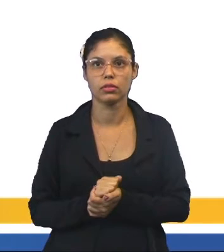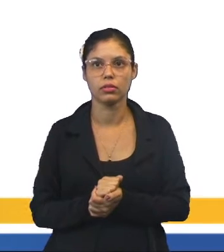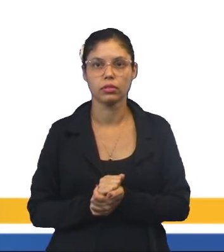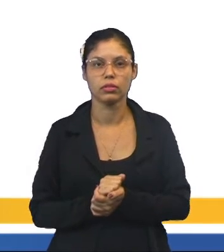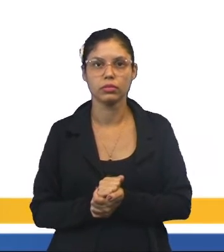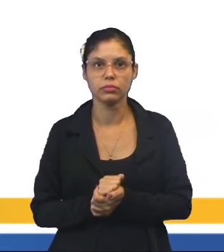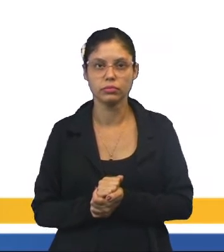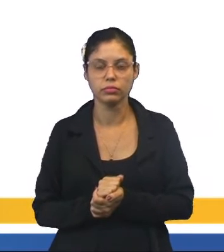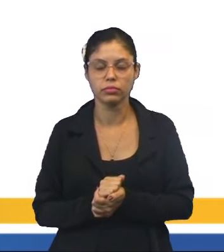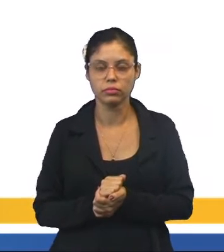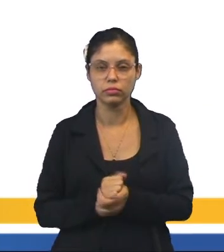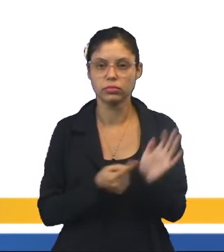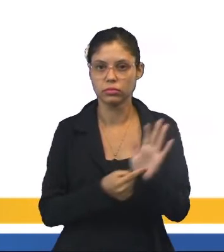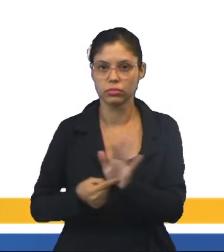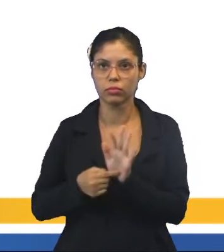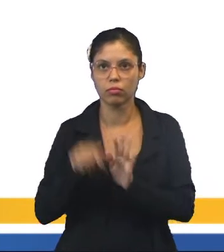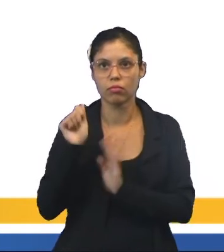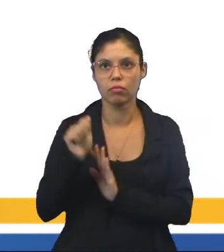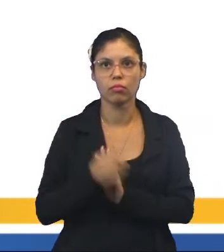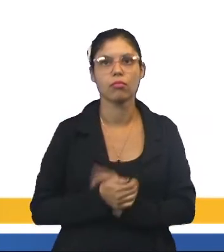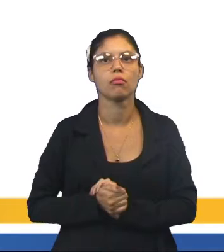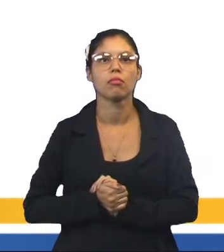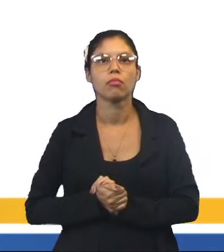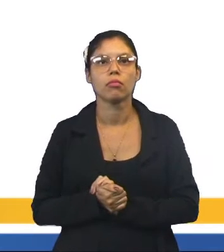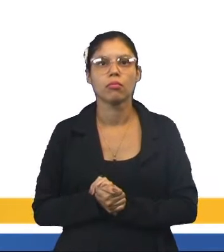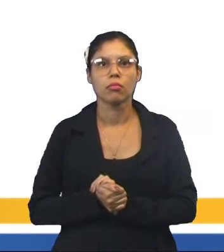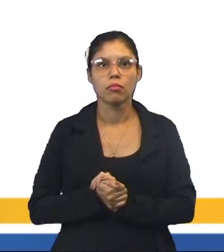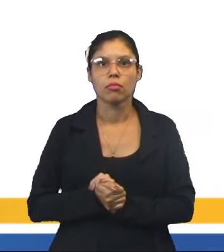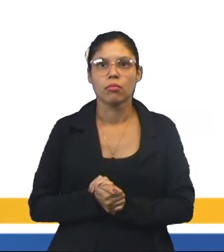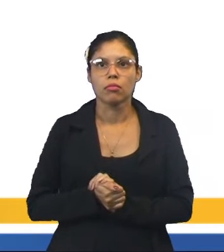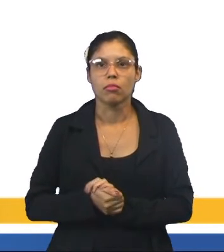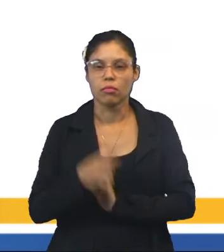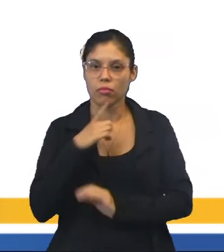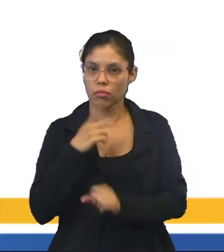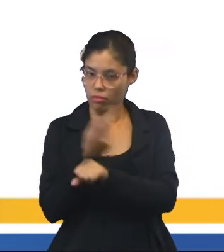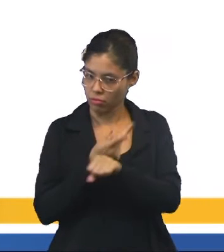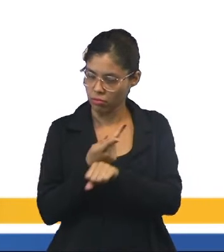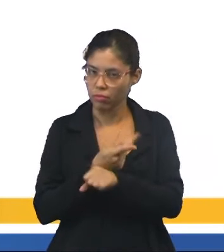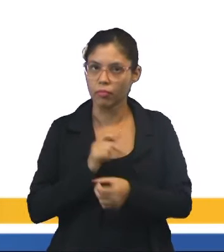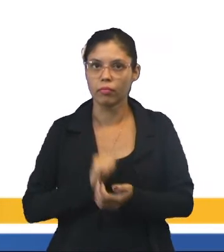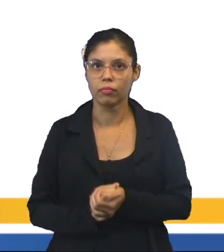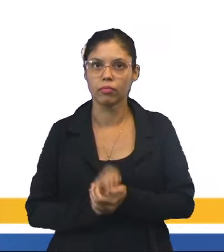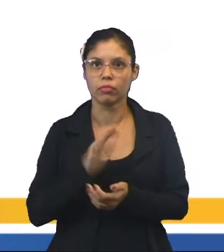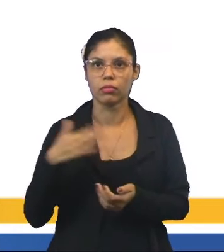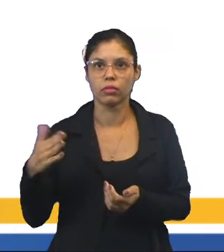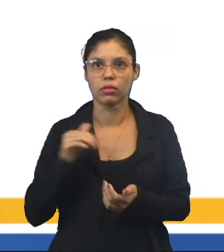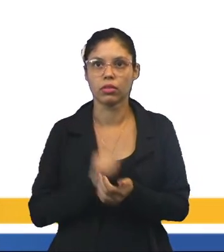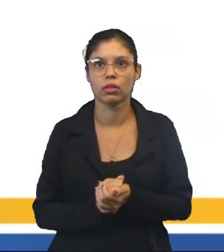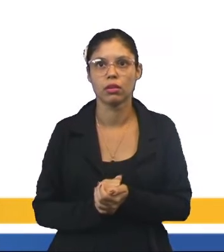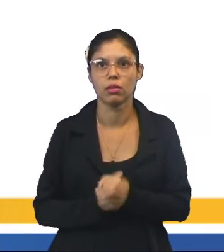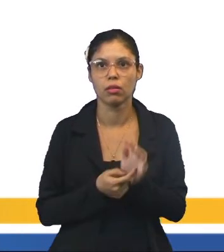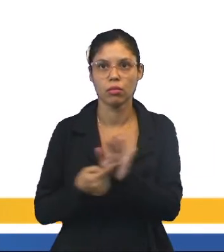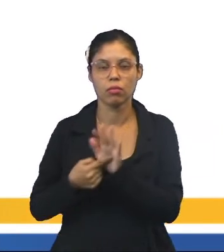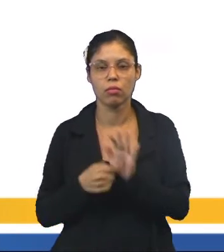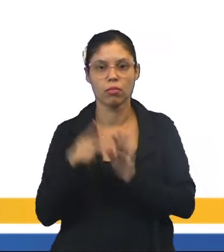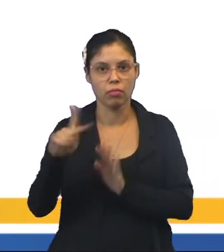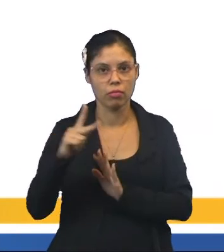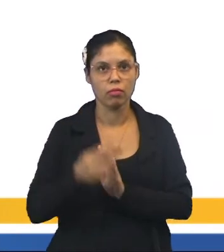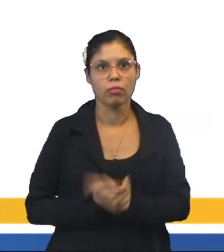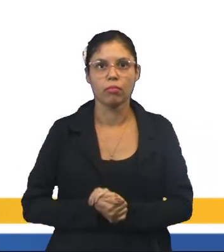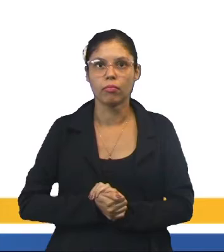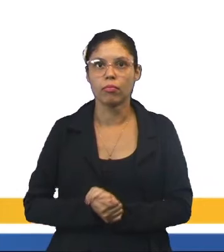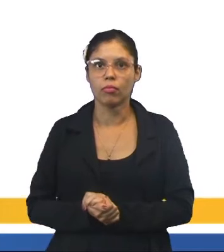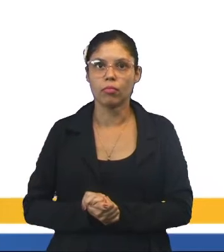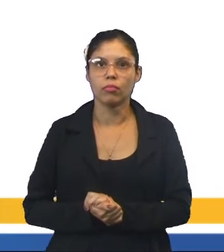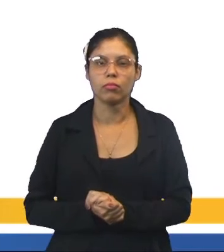y, referente a A, tá? Que é o que nós estamos procurando. Quando ele fala referente a A, que é referente a ele.